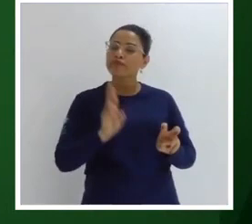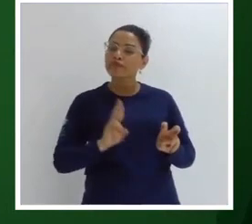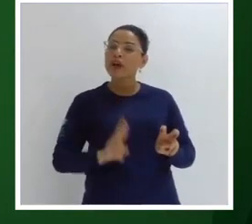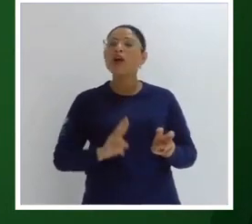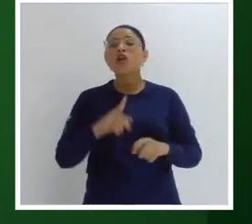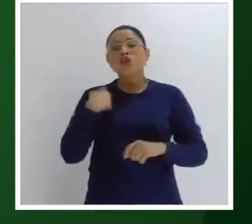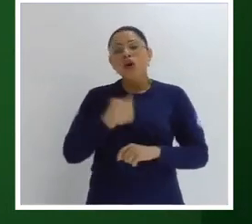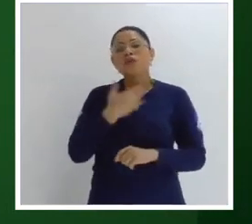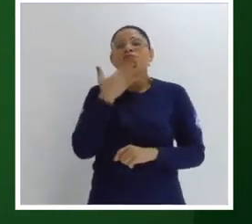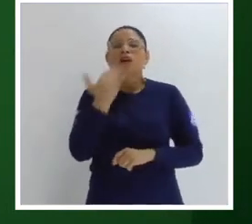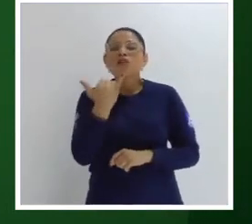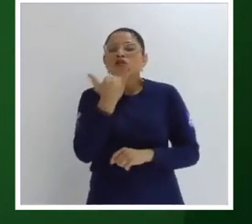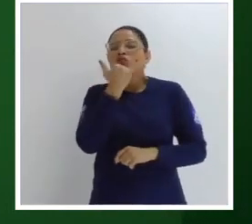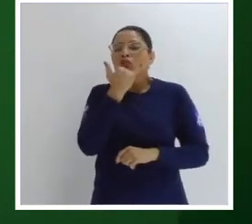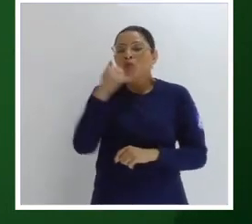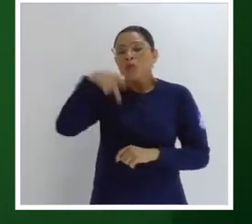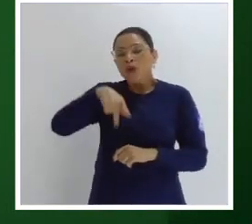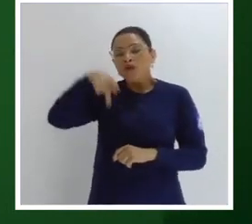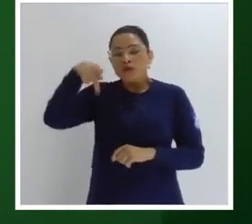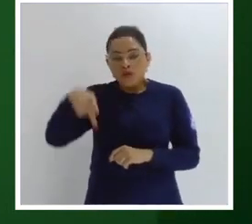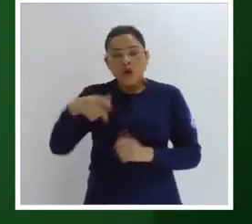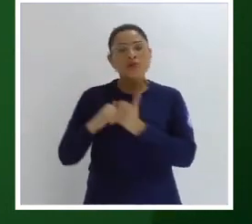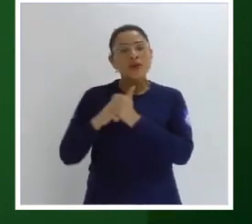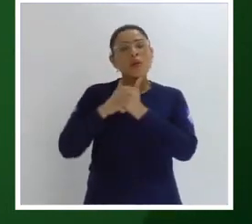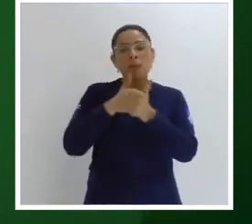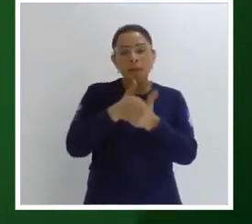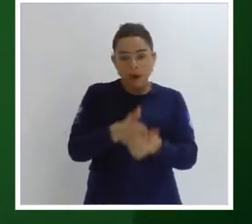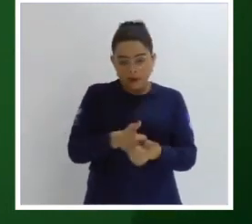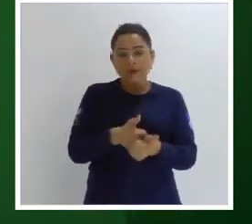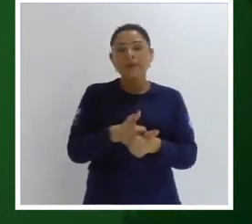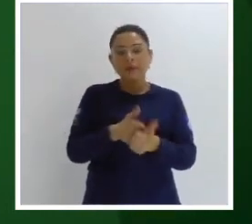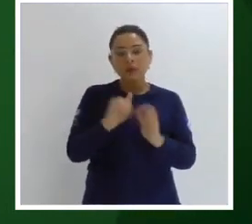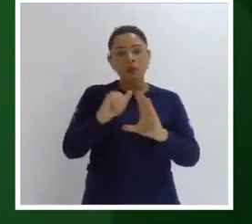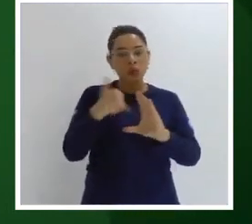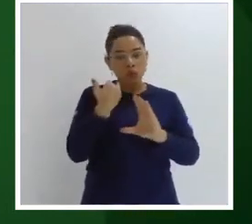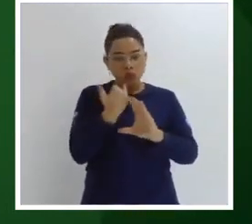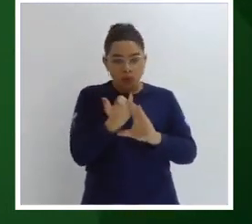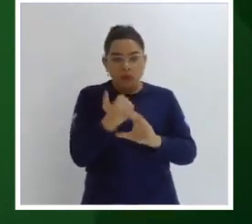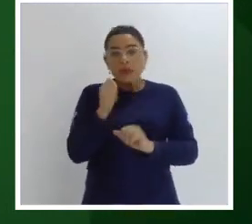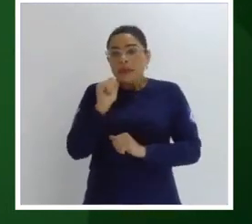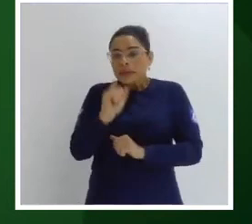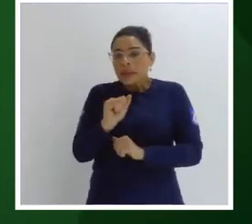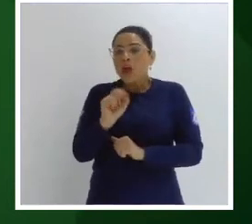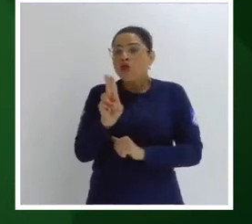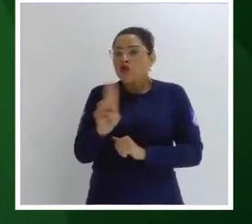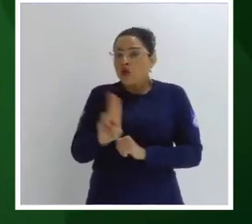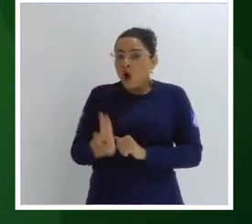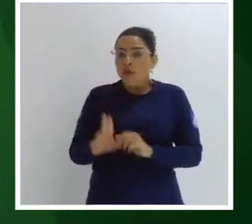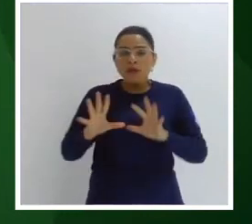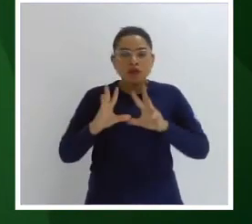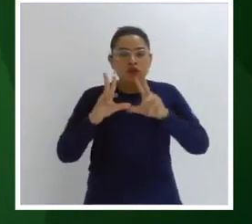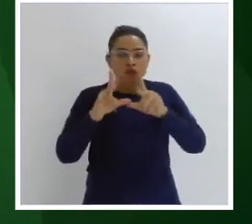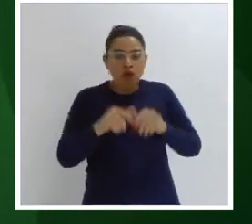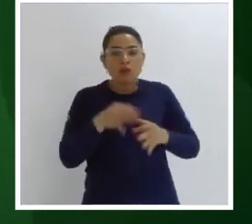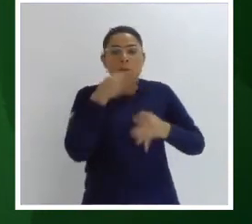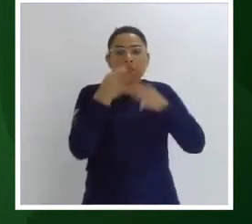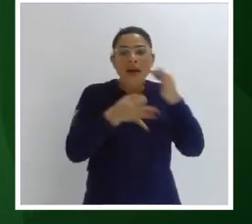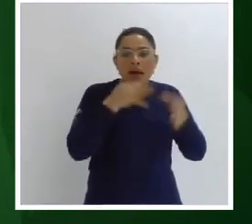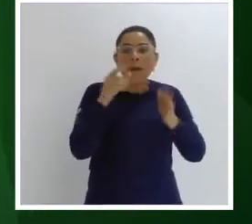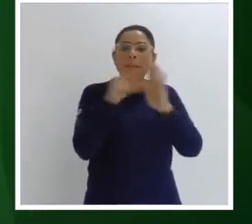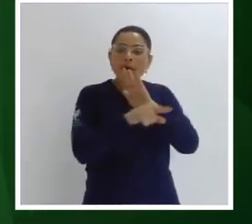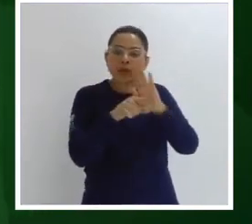as professoras professores e outros educadores que estão nos acompanhando se nós não podemos citar o nome de todos que fizeram comentários